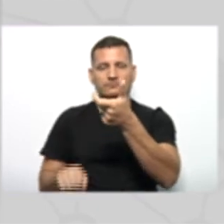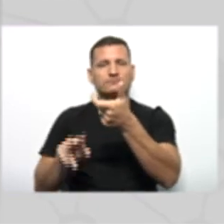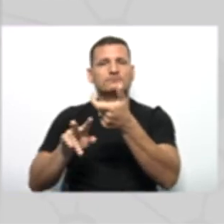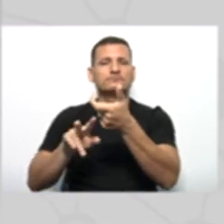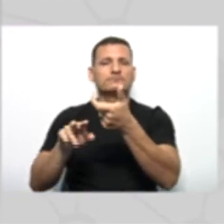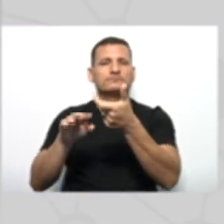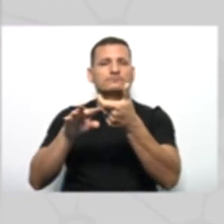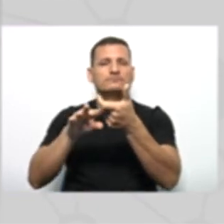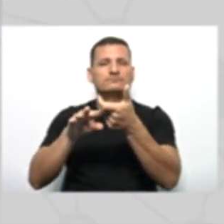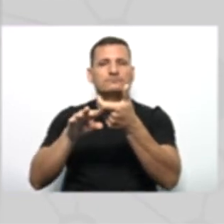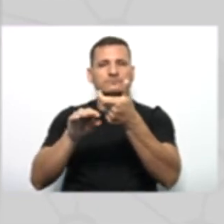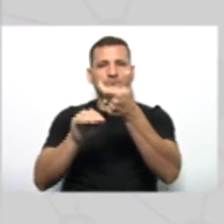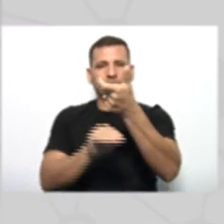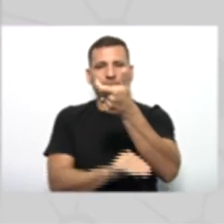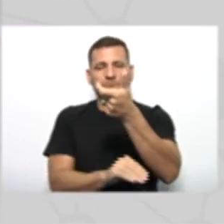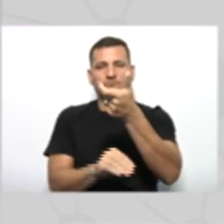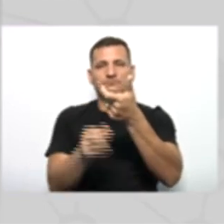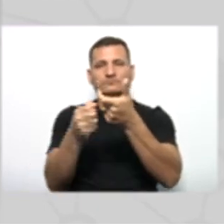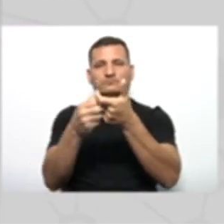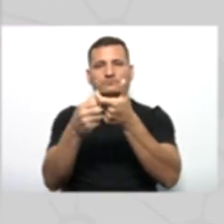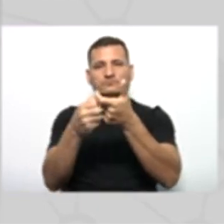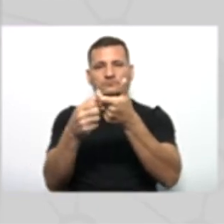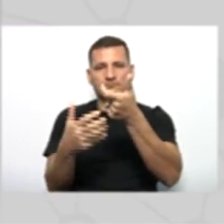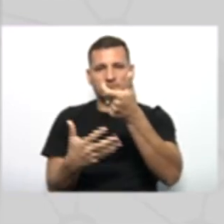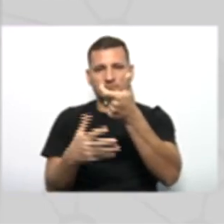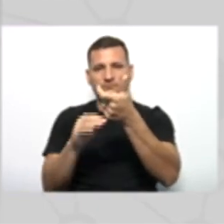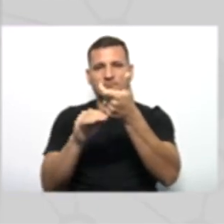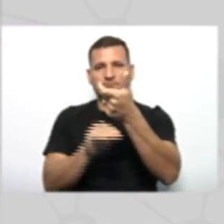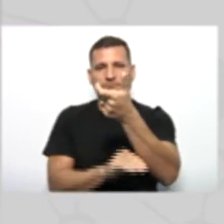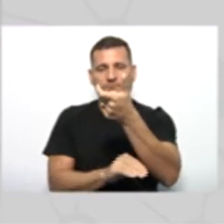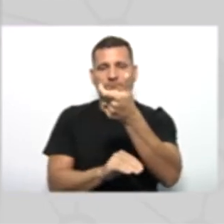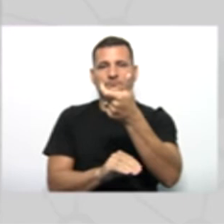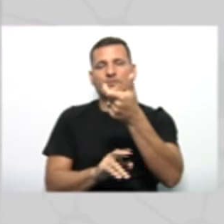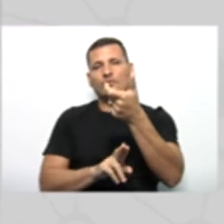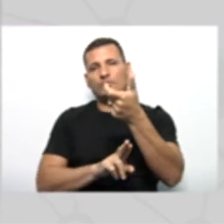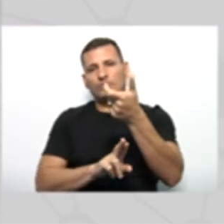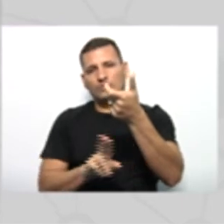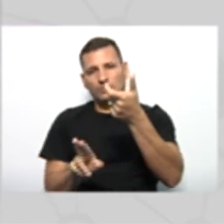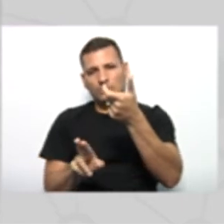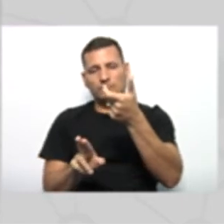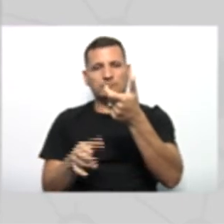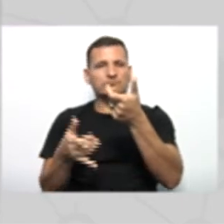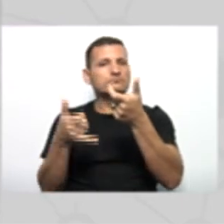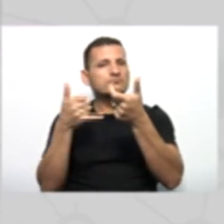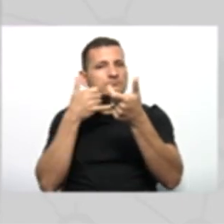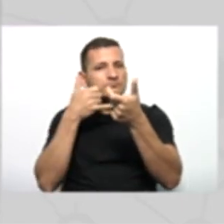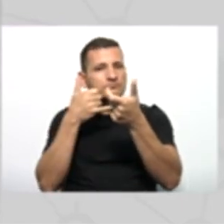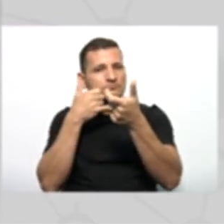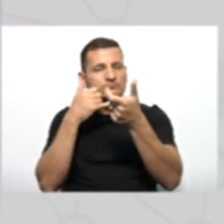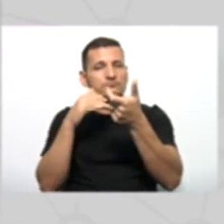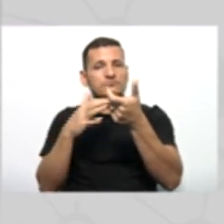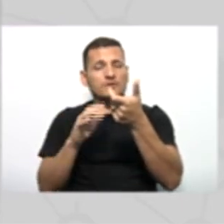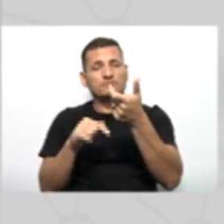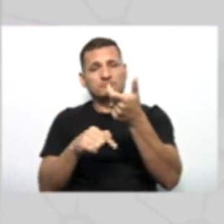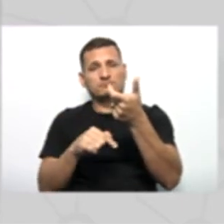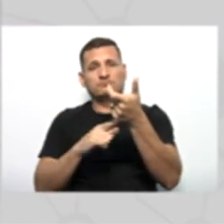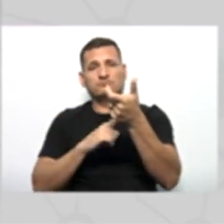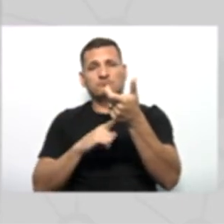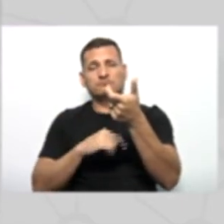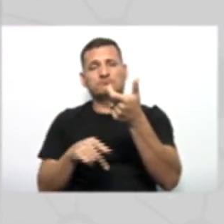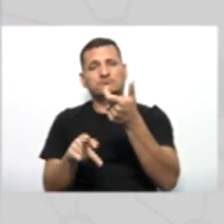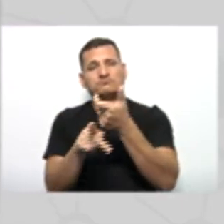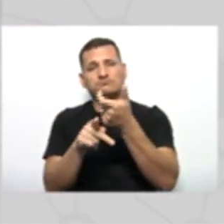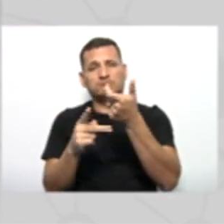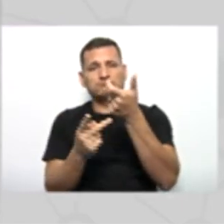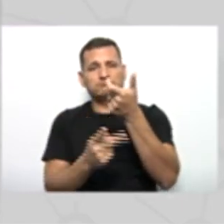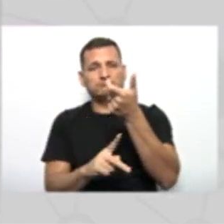as características da classe pai: nome, endereço e telefone, certo? Só que elas vão ter suas próprias características.